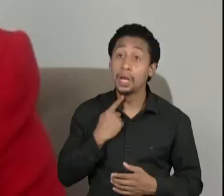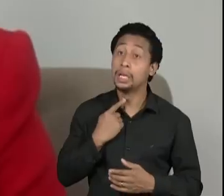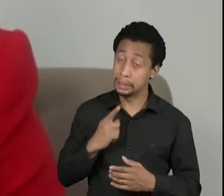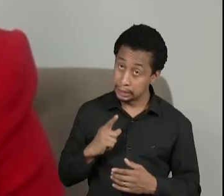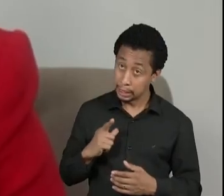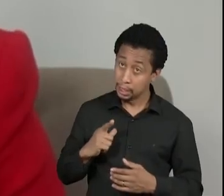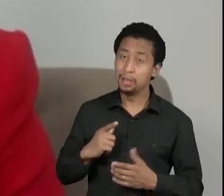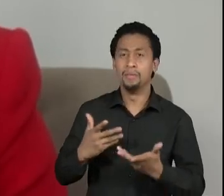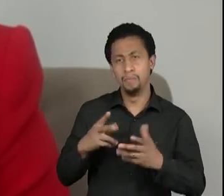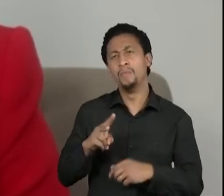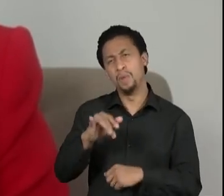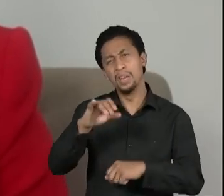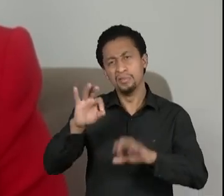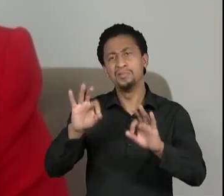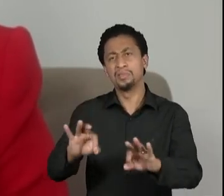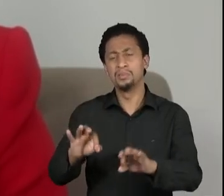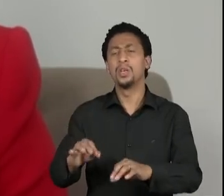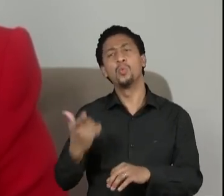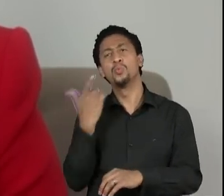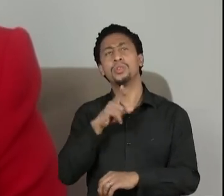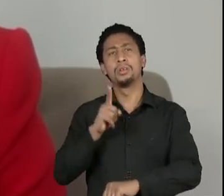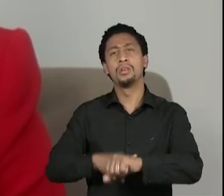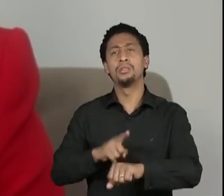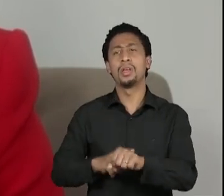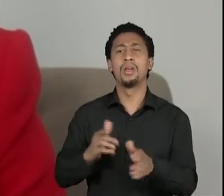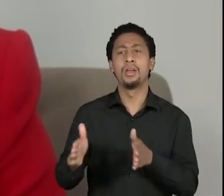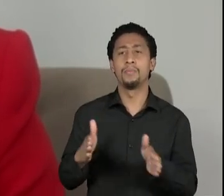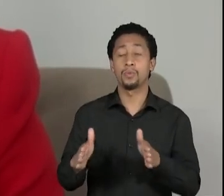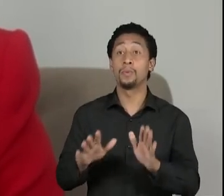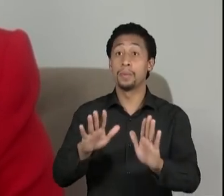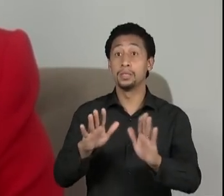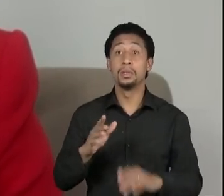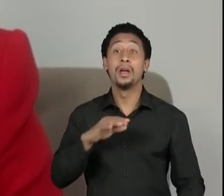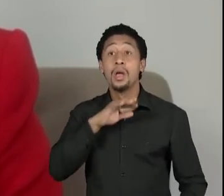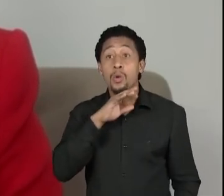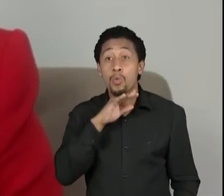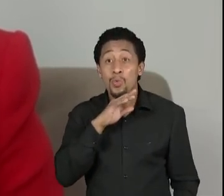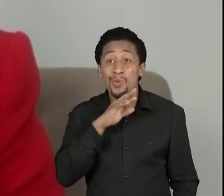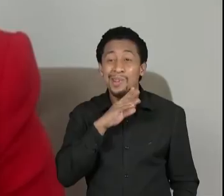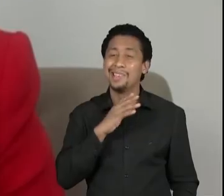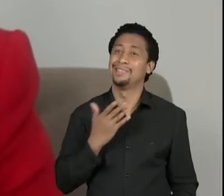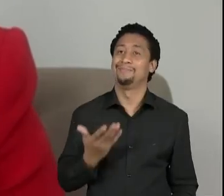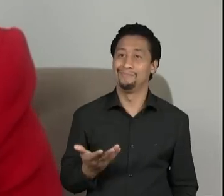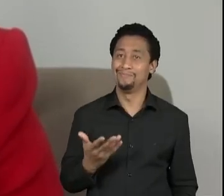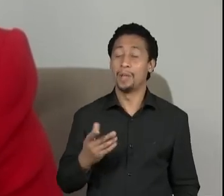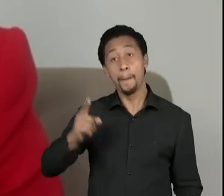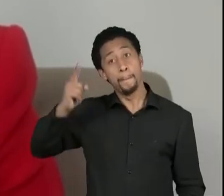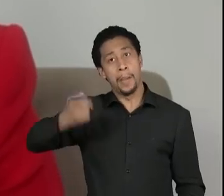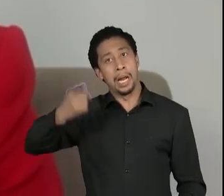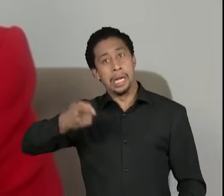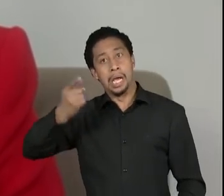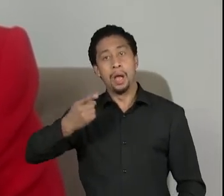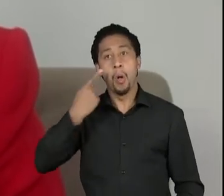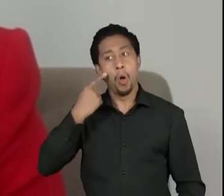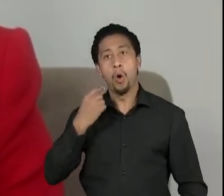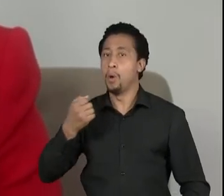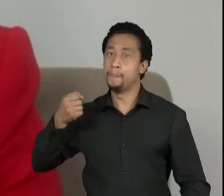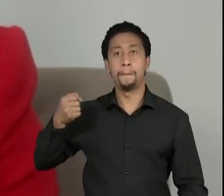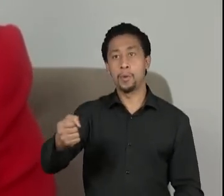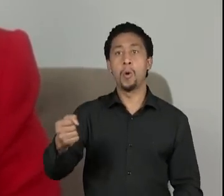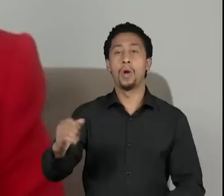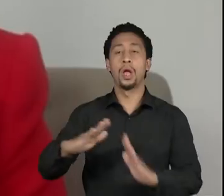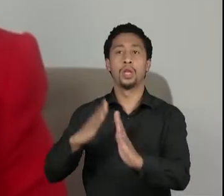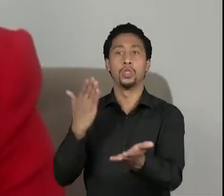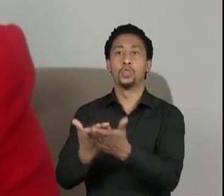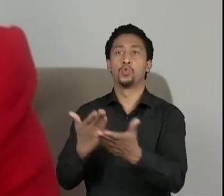isso na sua agenda. É que é muito ruim a gente colocar isso como algo mandatório para que todas